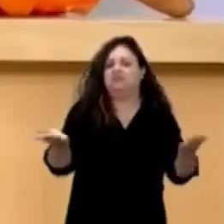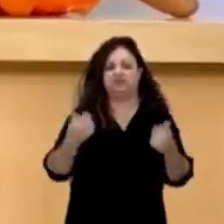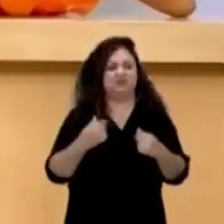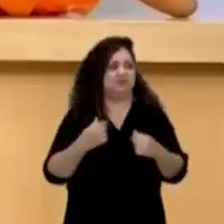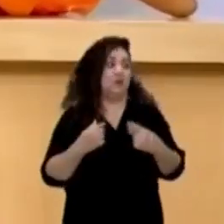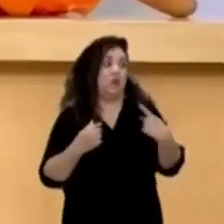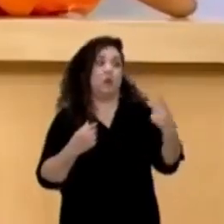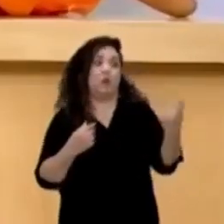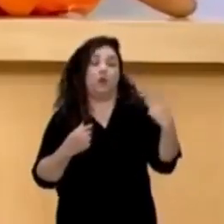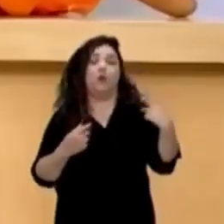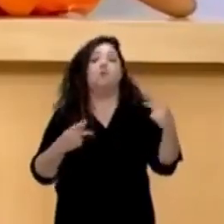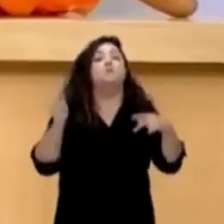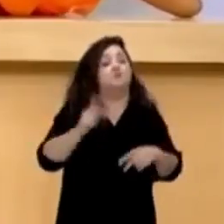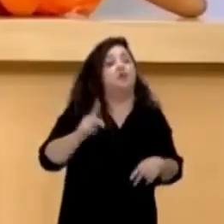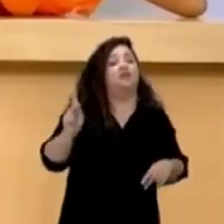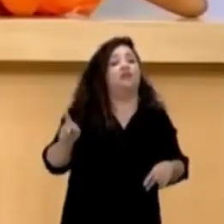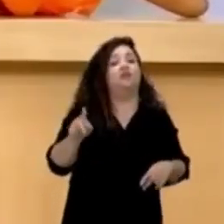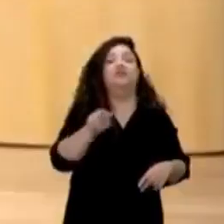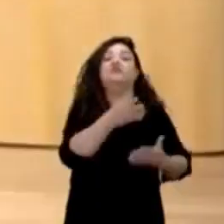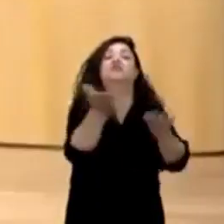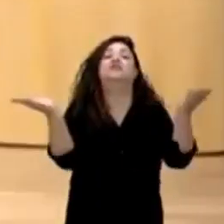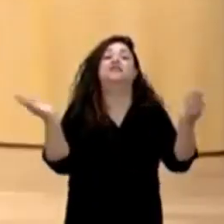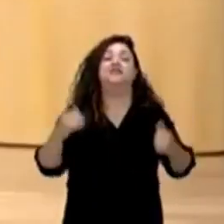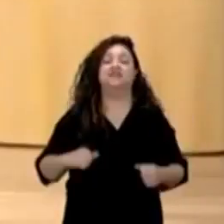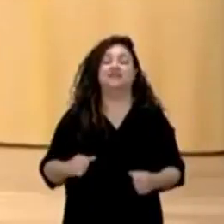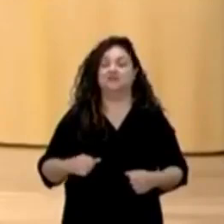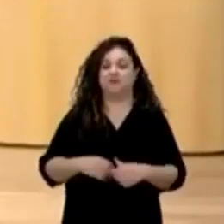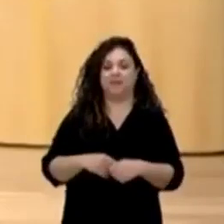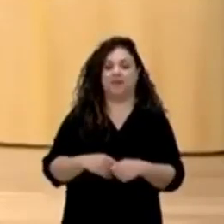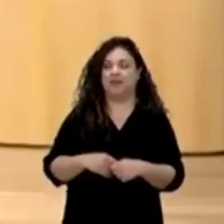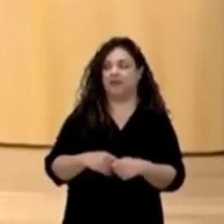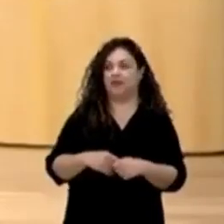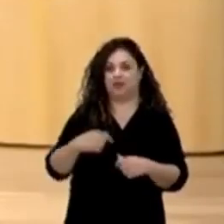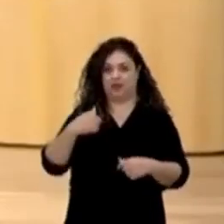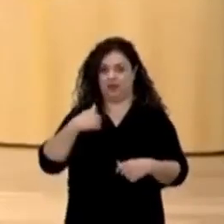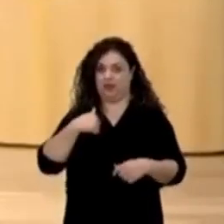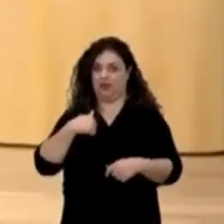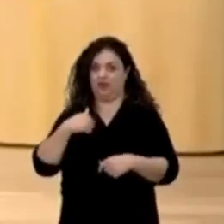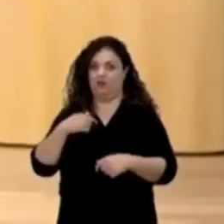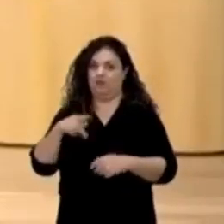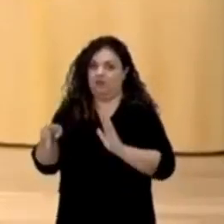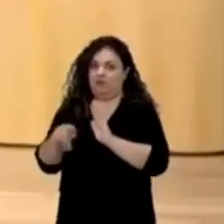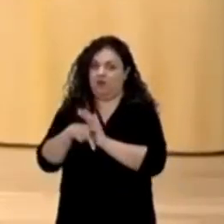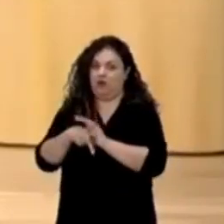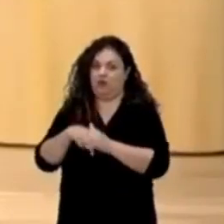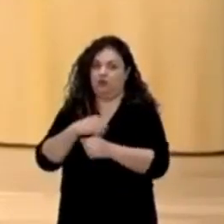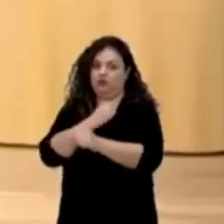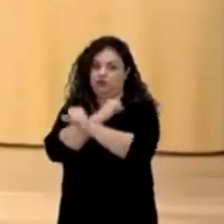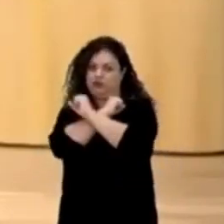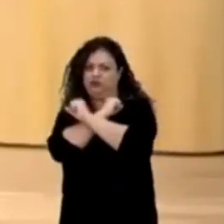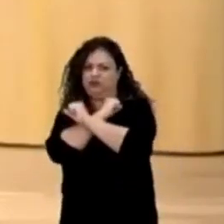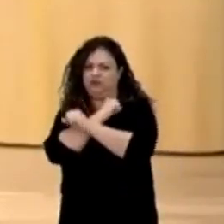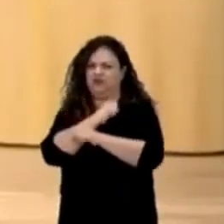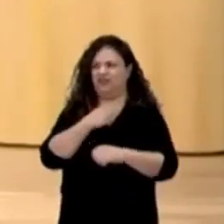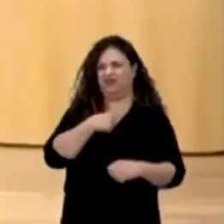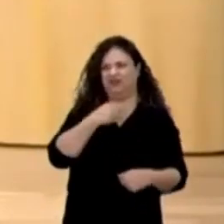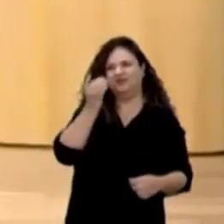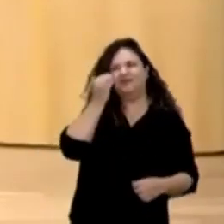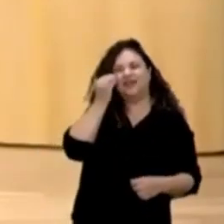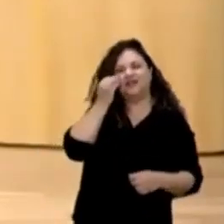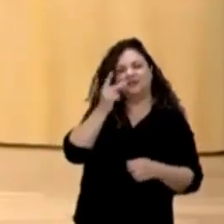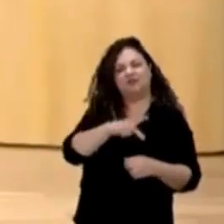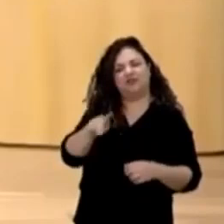somos professores. E vocês? Eu sou agente X. Eu sou da jornada X. É, e eu tento. Sou